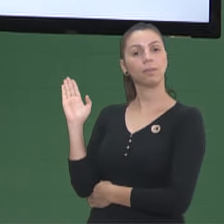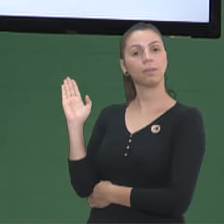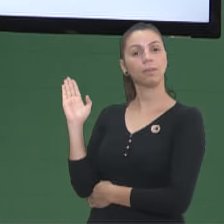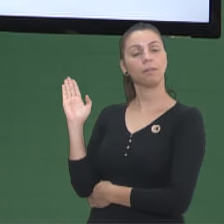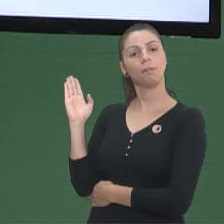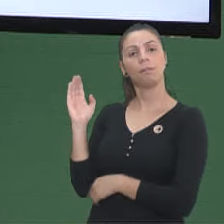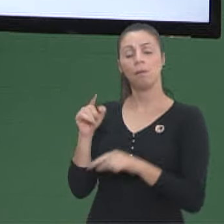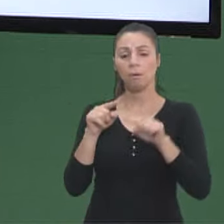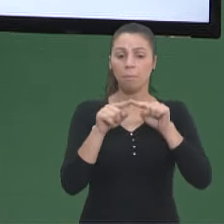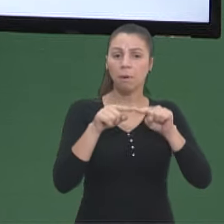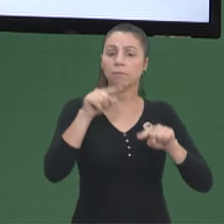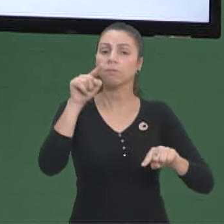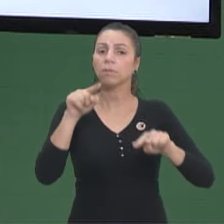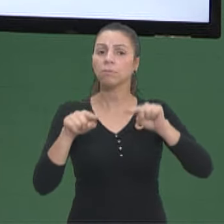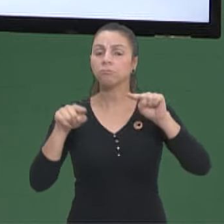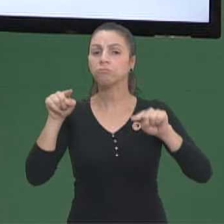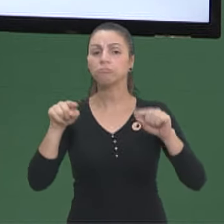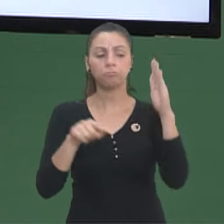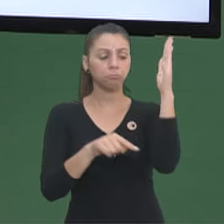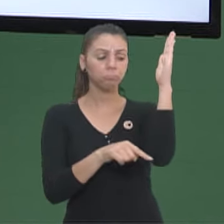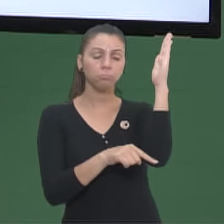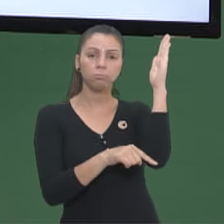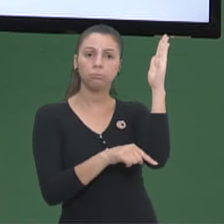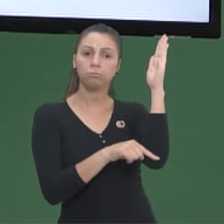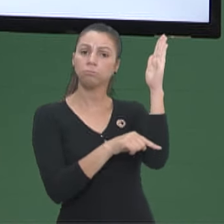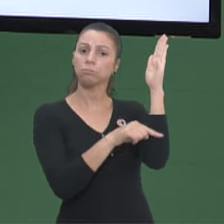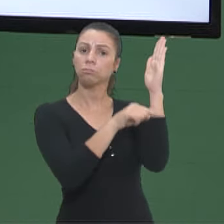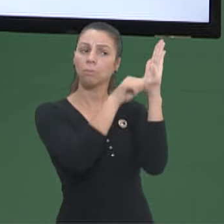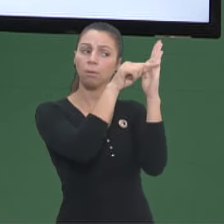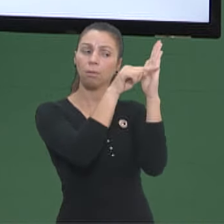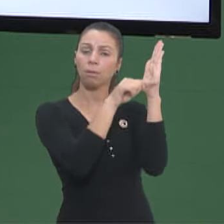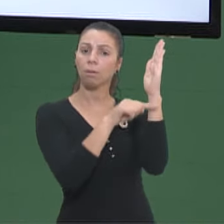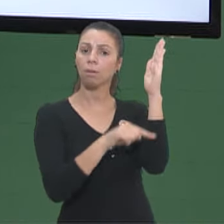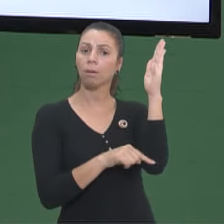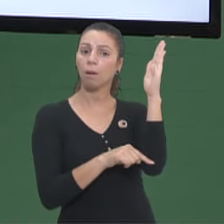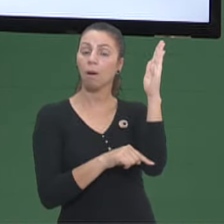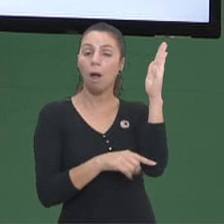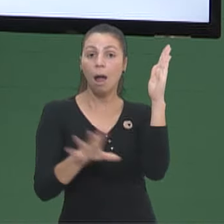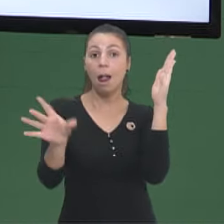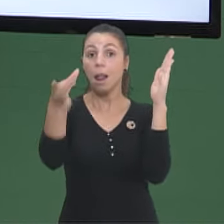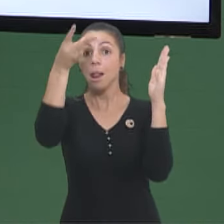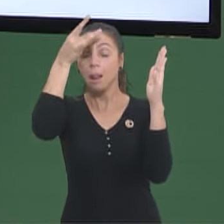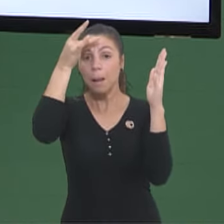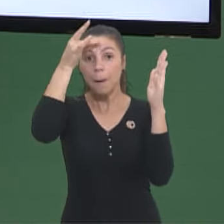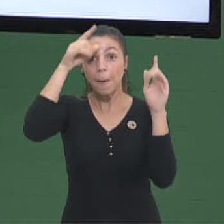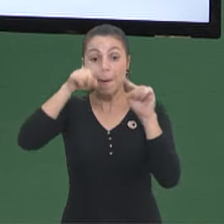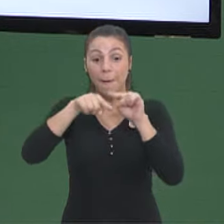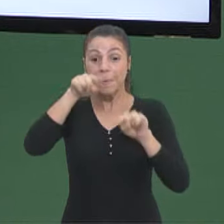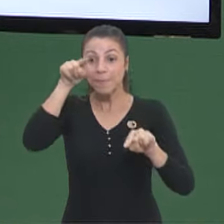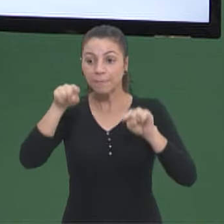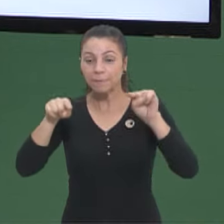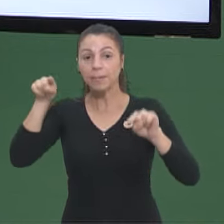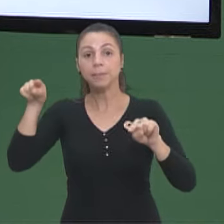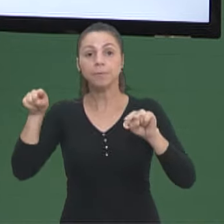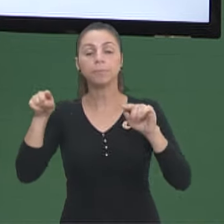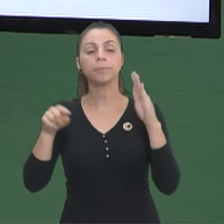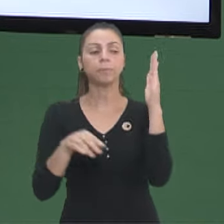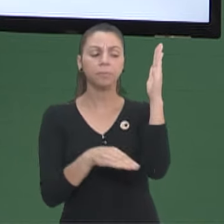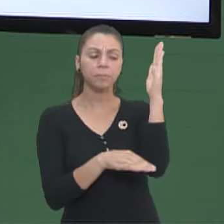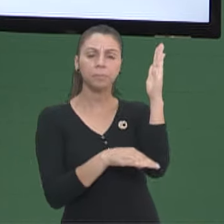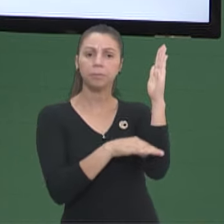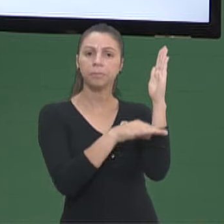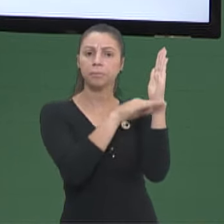a variação de temperatura, guardem essa palavrinha, variação, de um local em